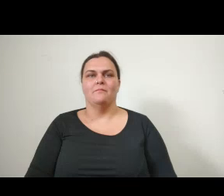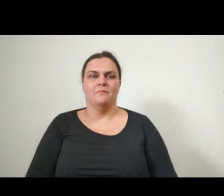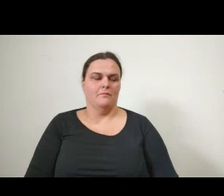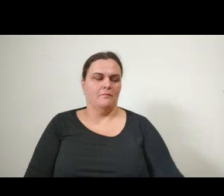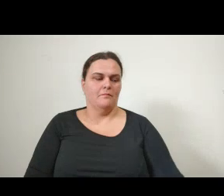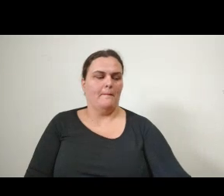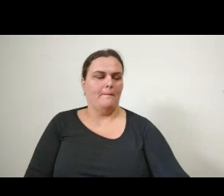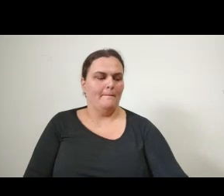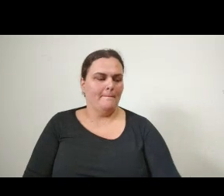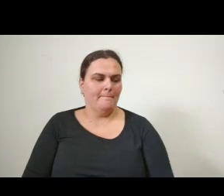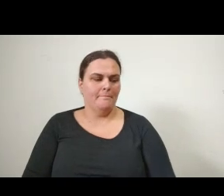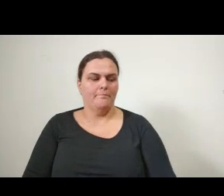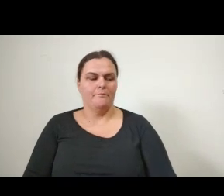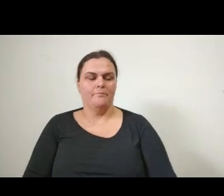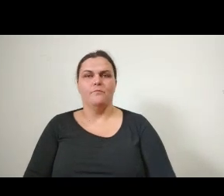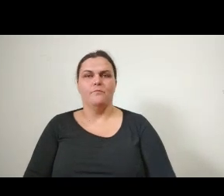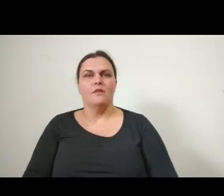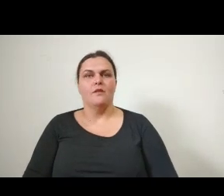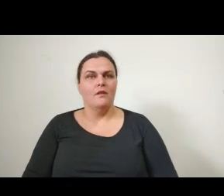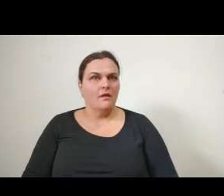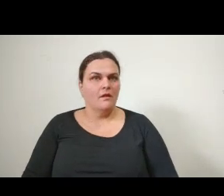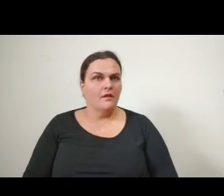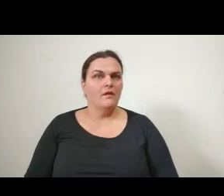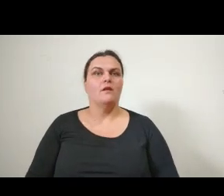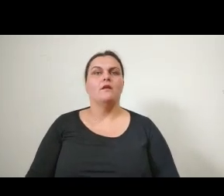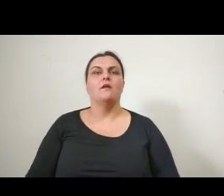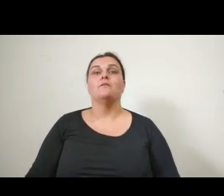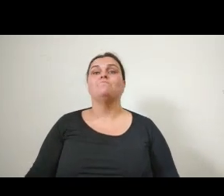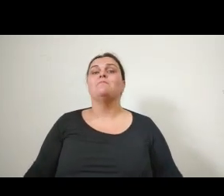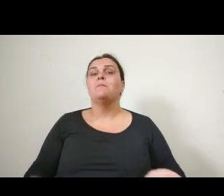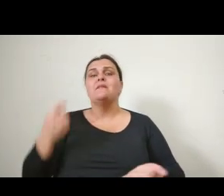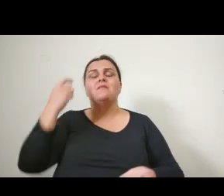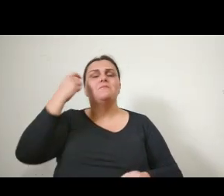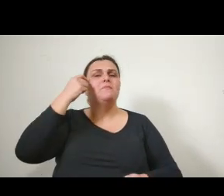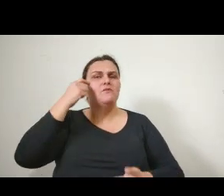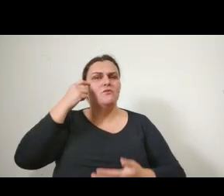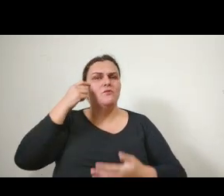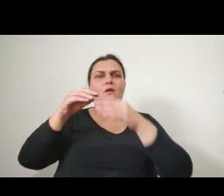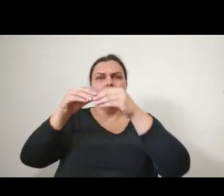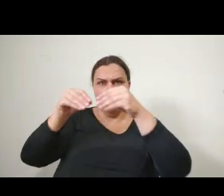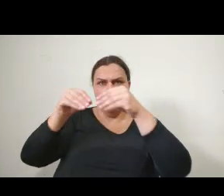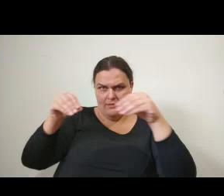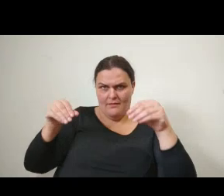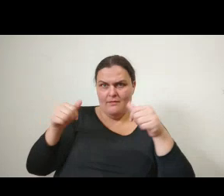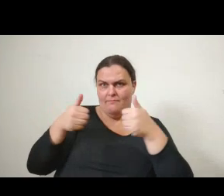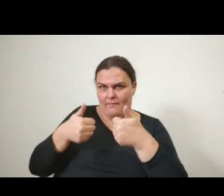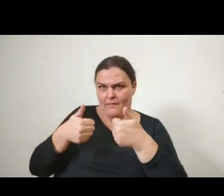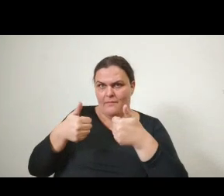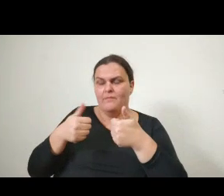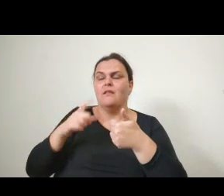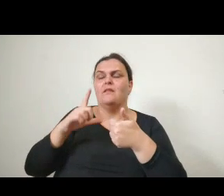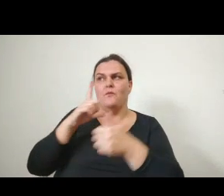Em termos de ecossistemas terrestres, eu diria que as florestas tropicais